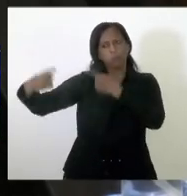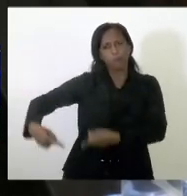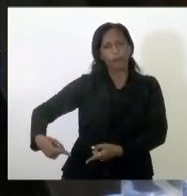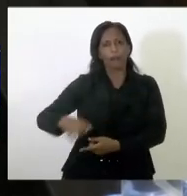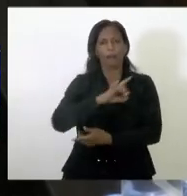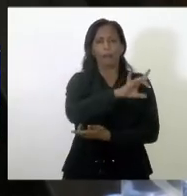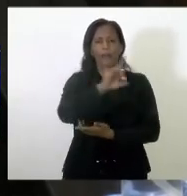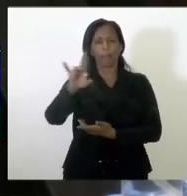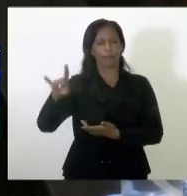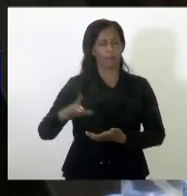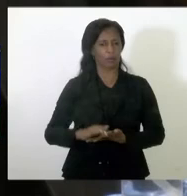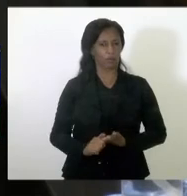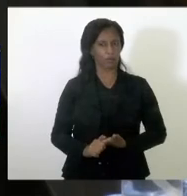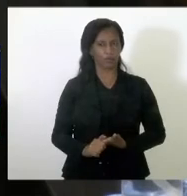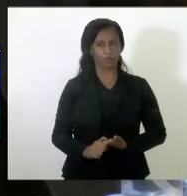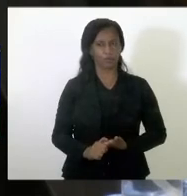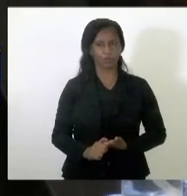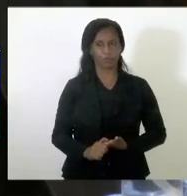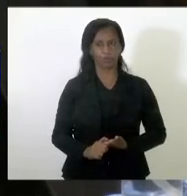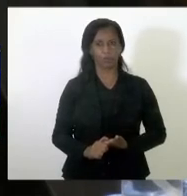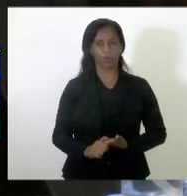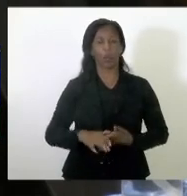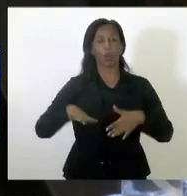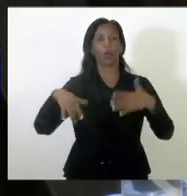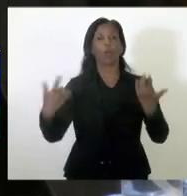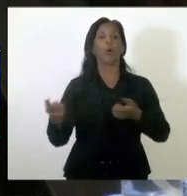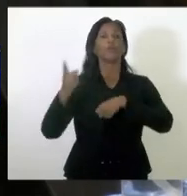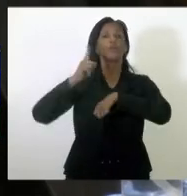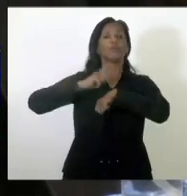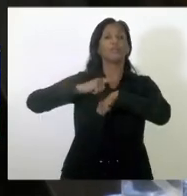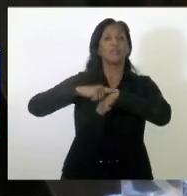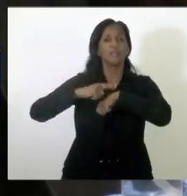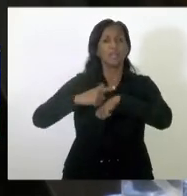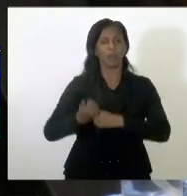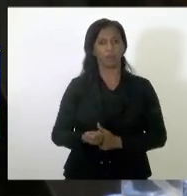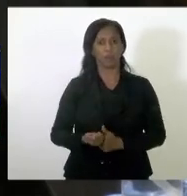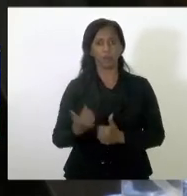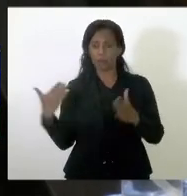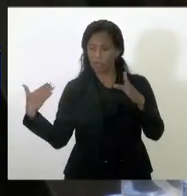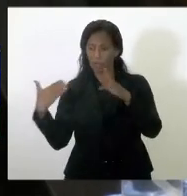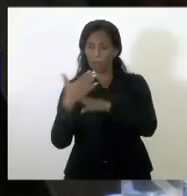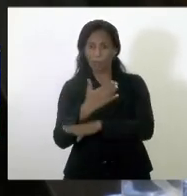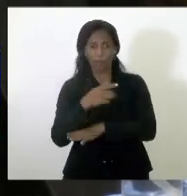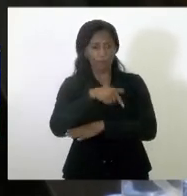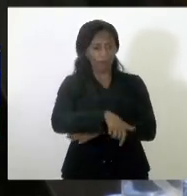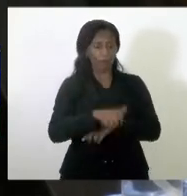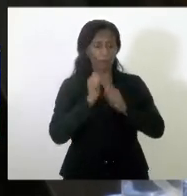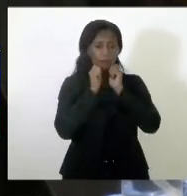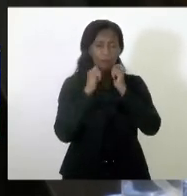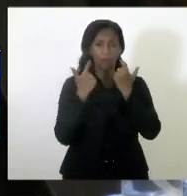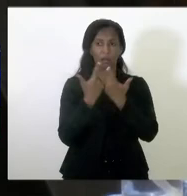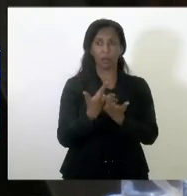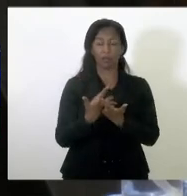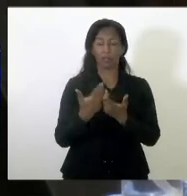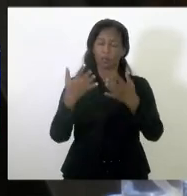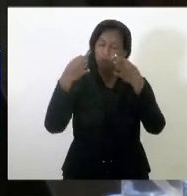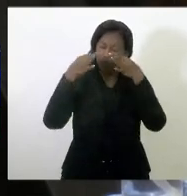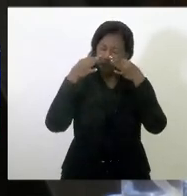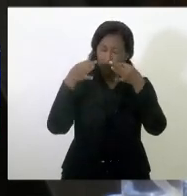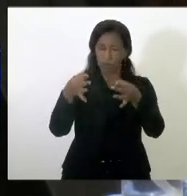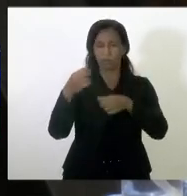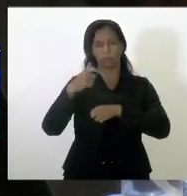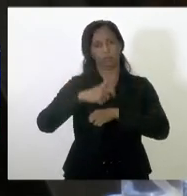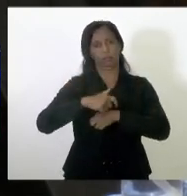já está acontecendo? Quanto tempo nós teremos? Tem que aprovar na Assembleia Legislativa. Como é que vai ser? Então, me chama a atenção nesse